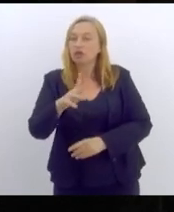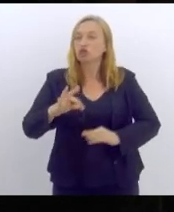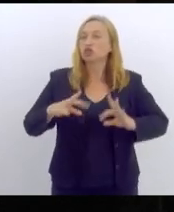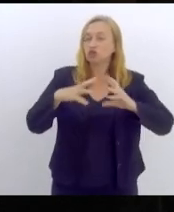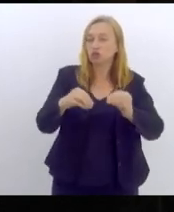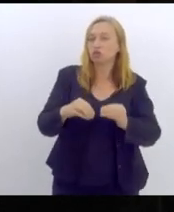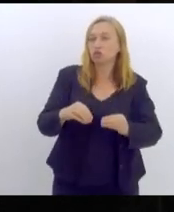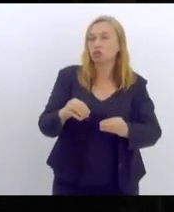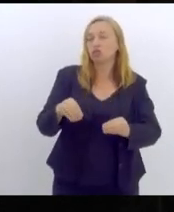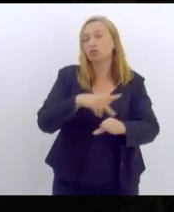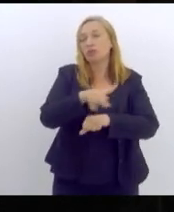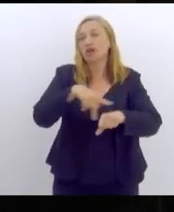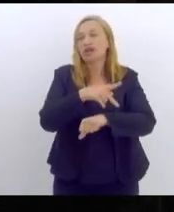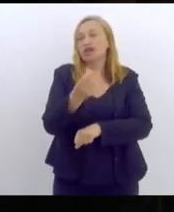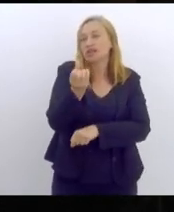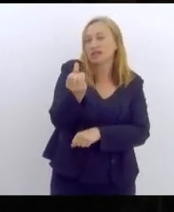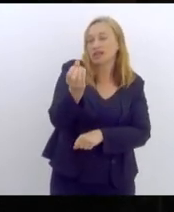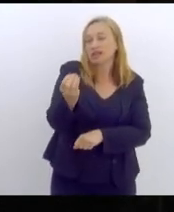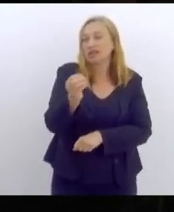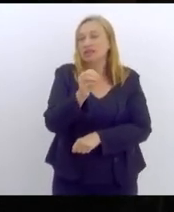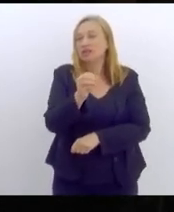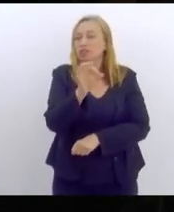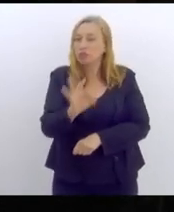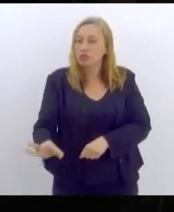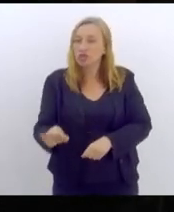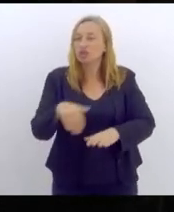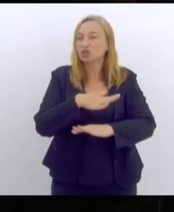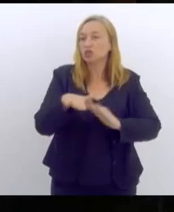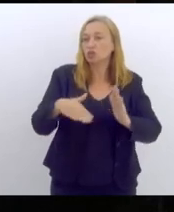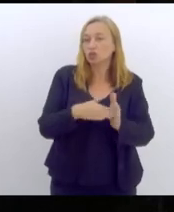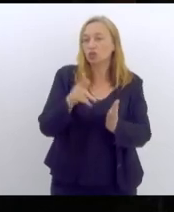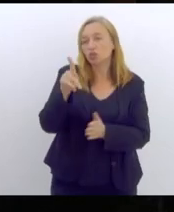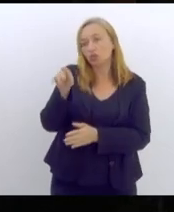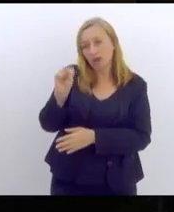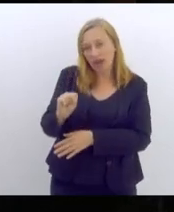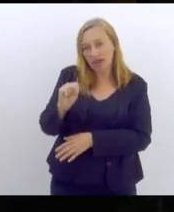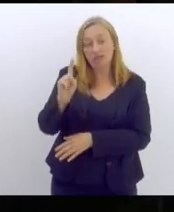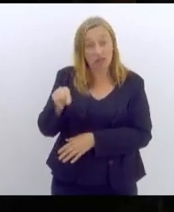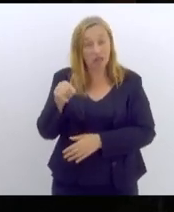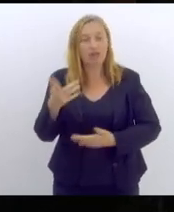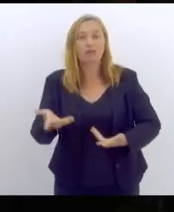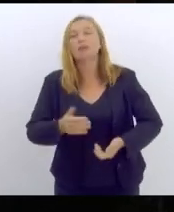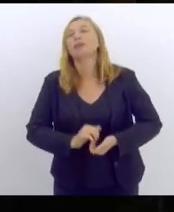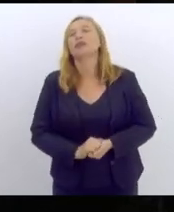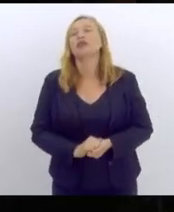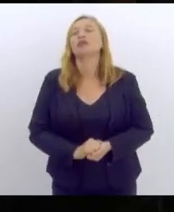de 60% de todo o gás, não é?